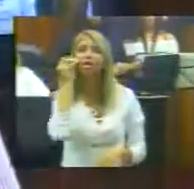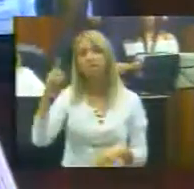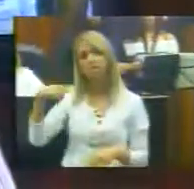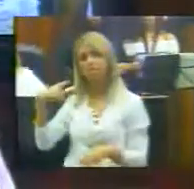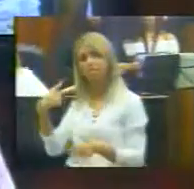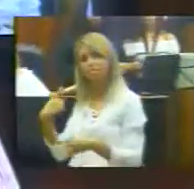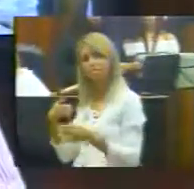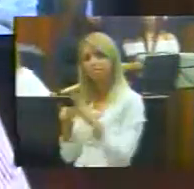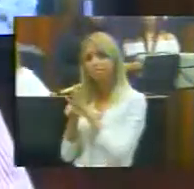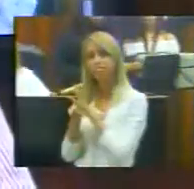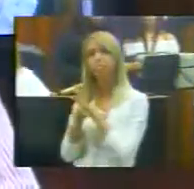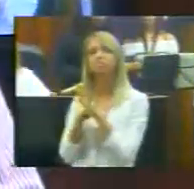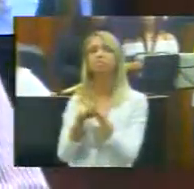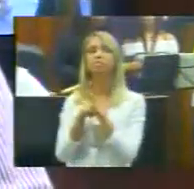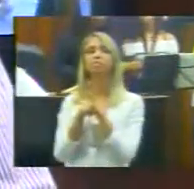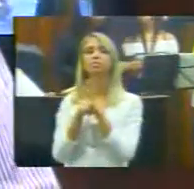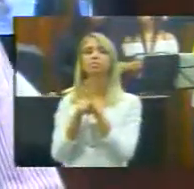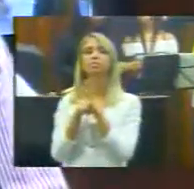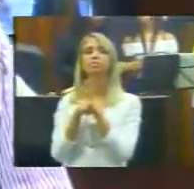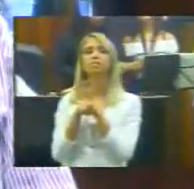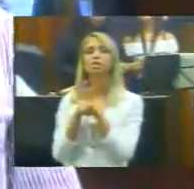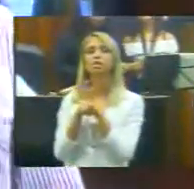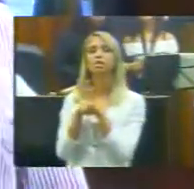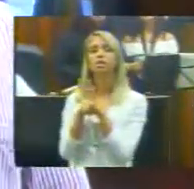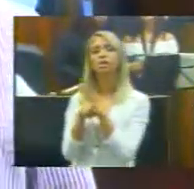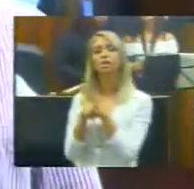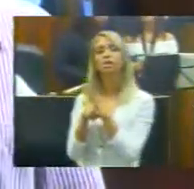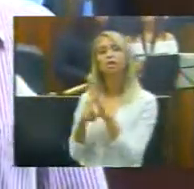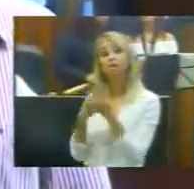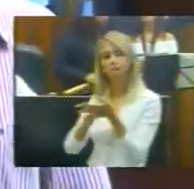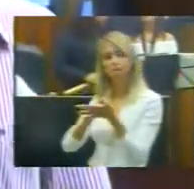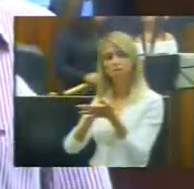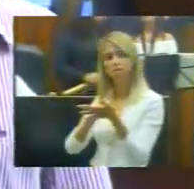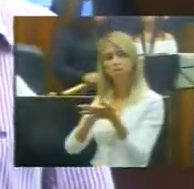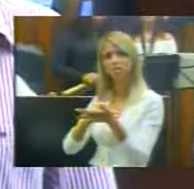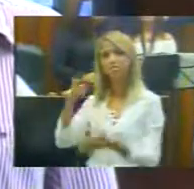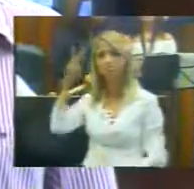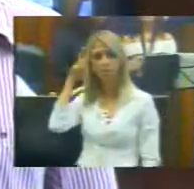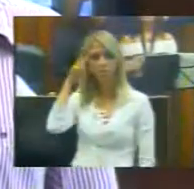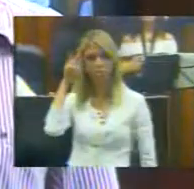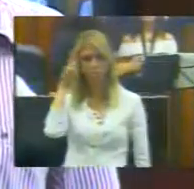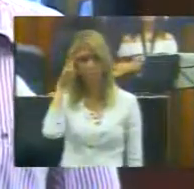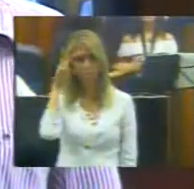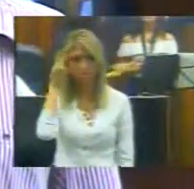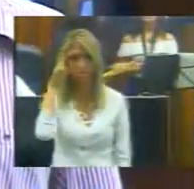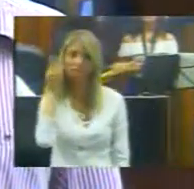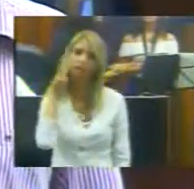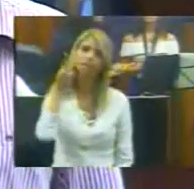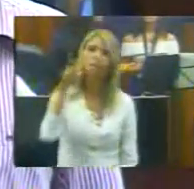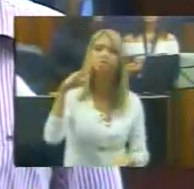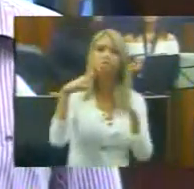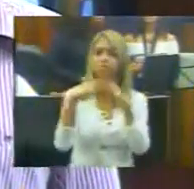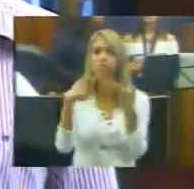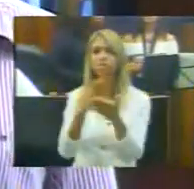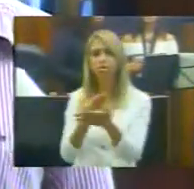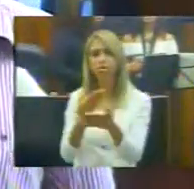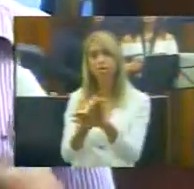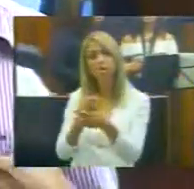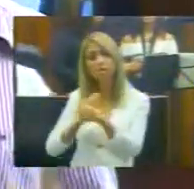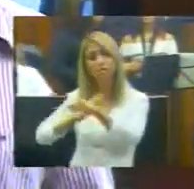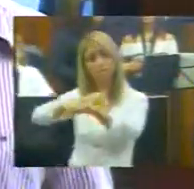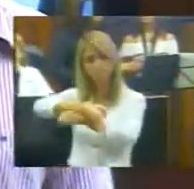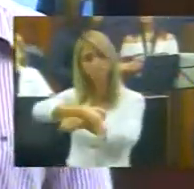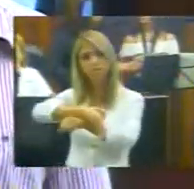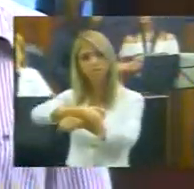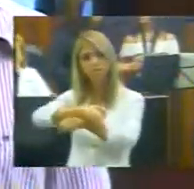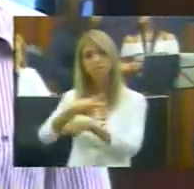Jânio, de na segunda-feira agora, anteontem, percorrer as escolas, como estamos fazendo, no meu caso